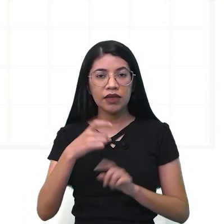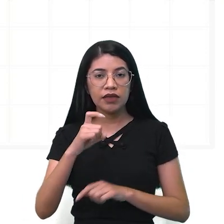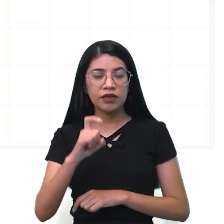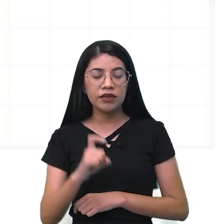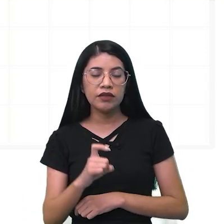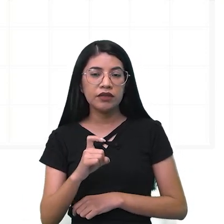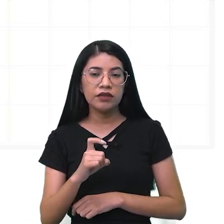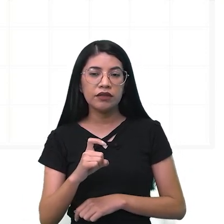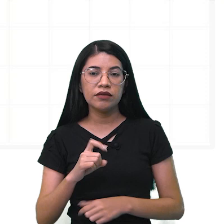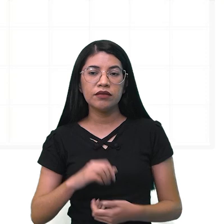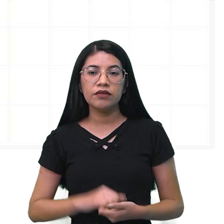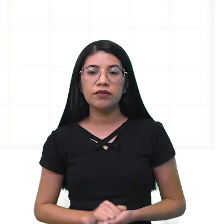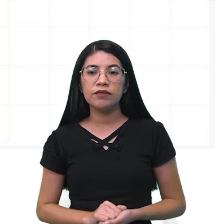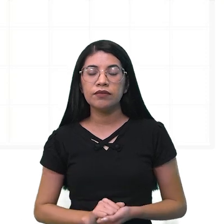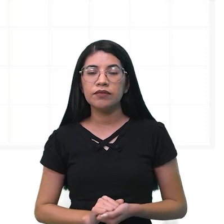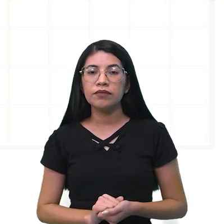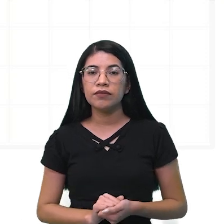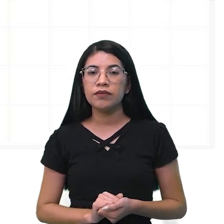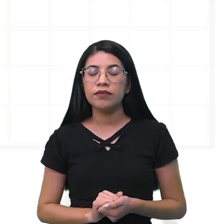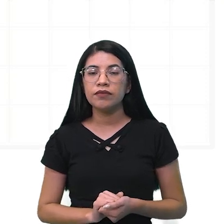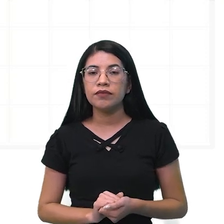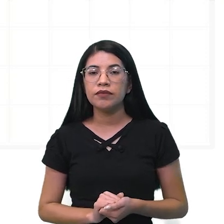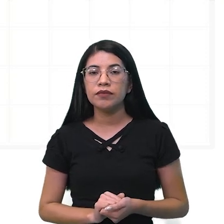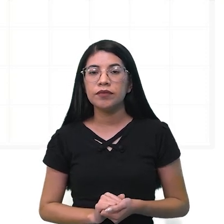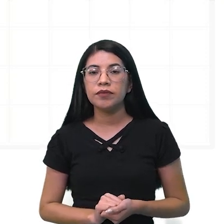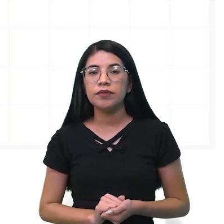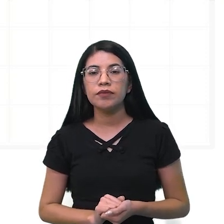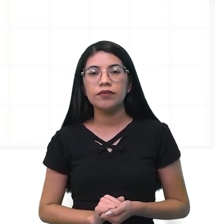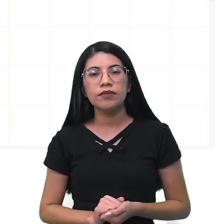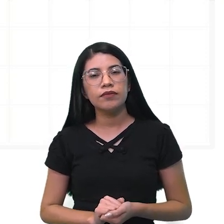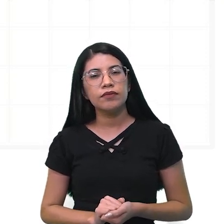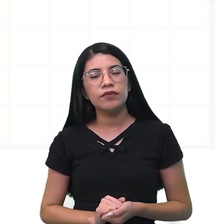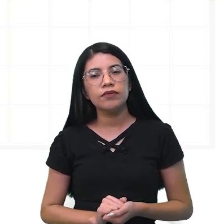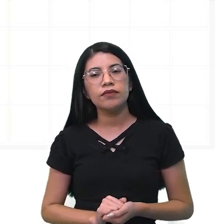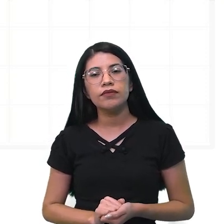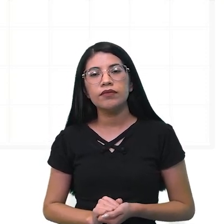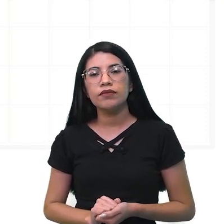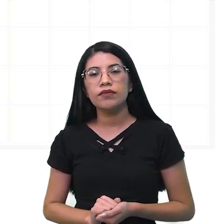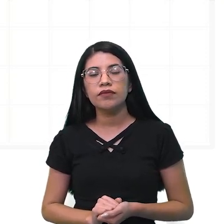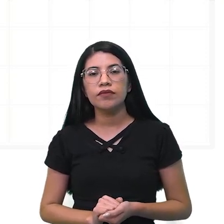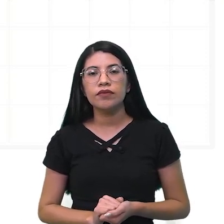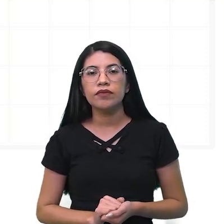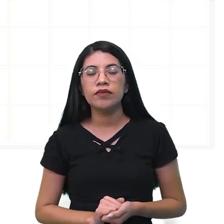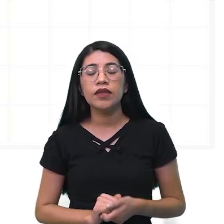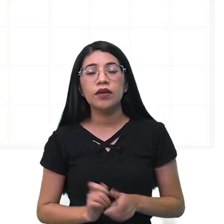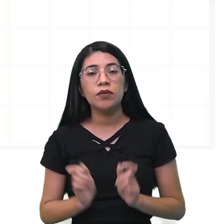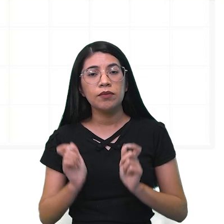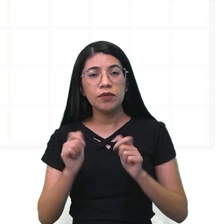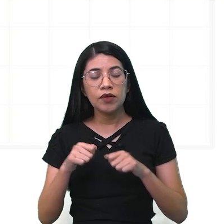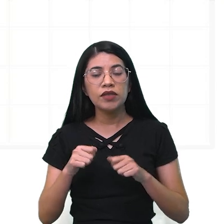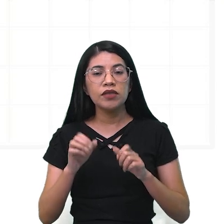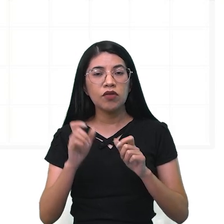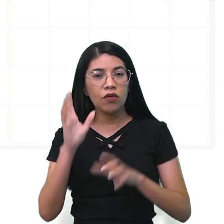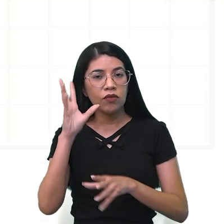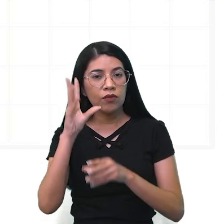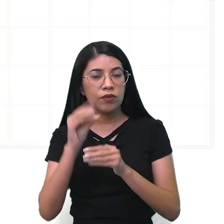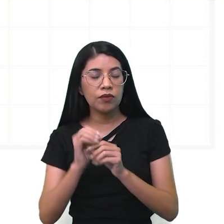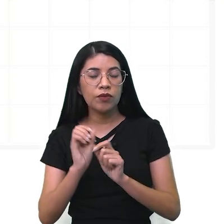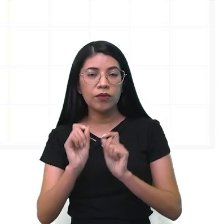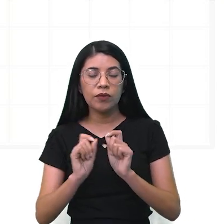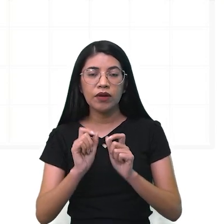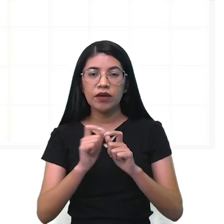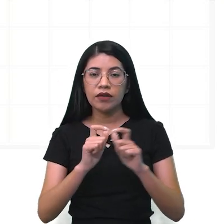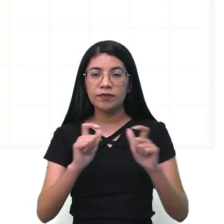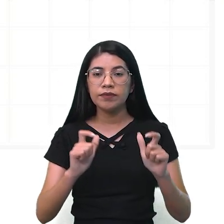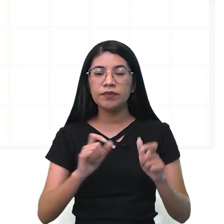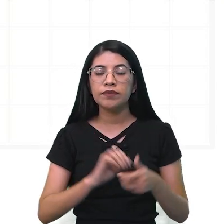aqui que o lado maior vale 10 centímetros a mais, né? Então eu consigo chegar a essa conclusão, de que o